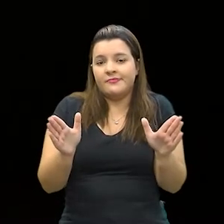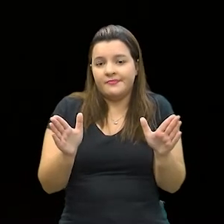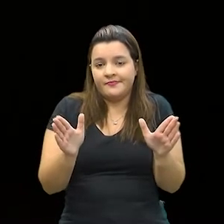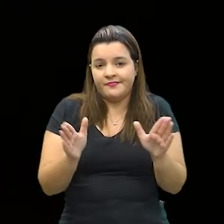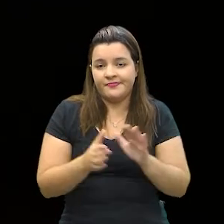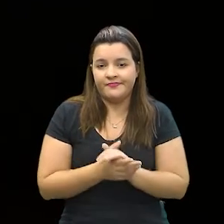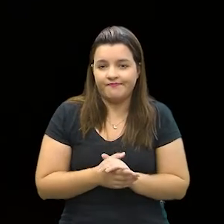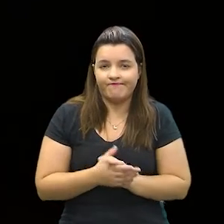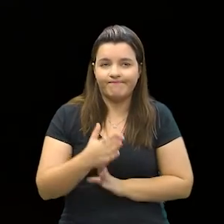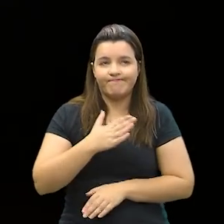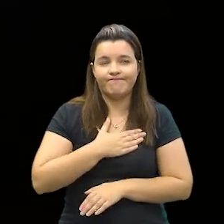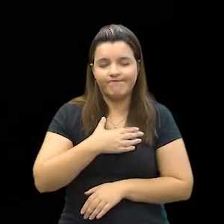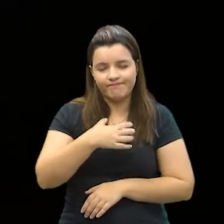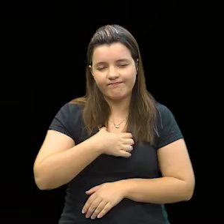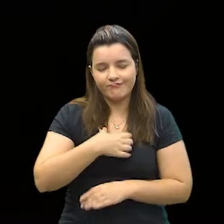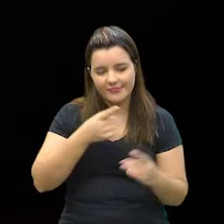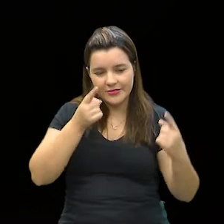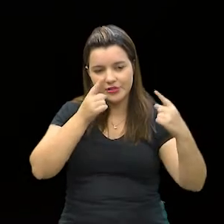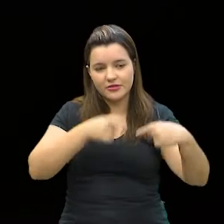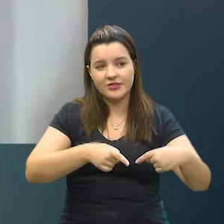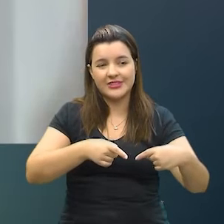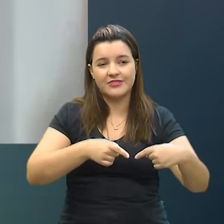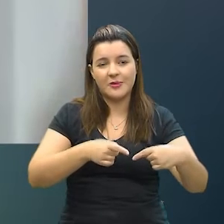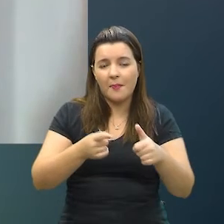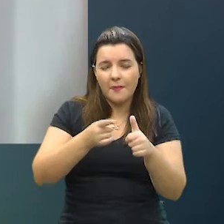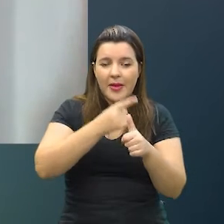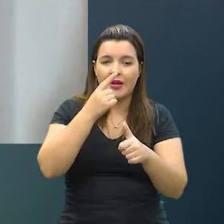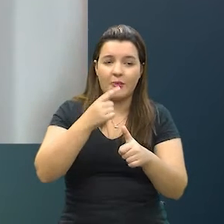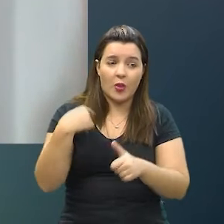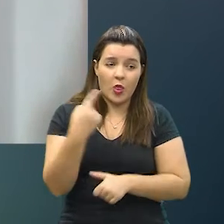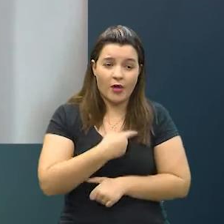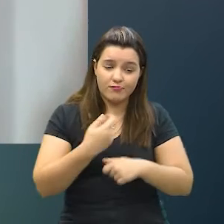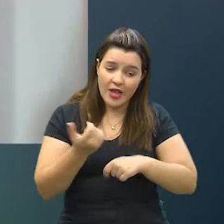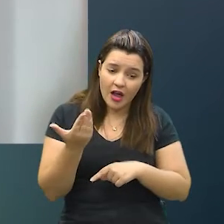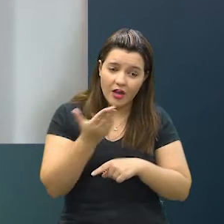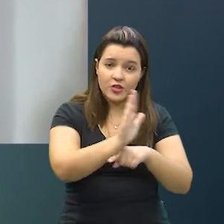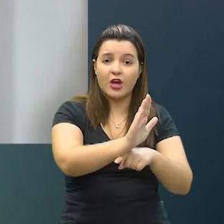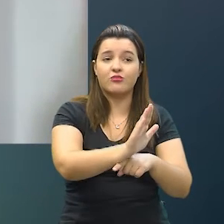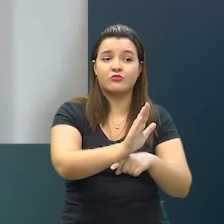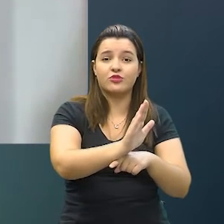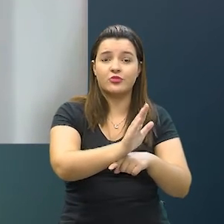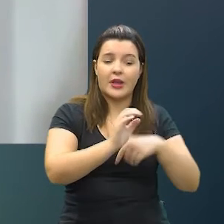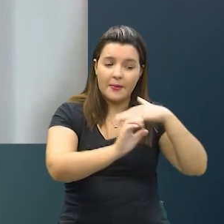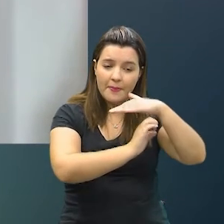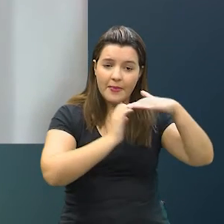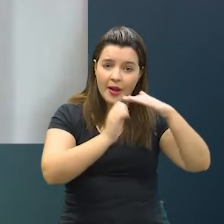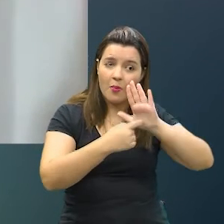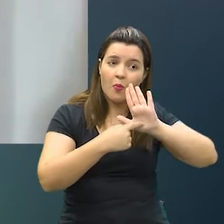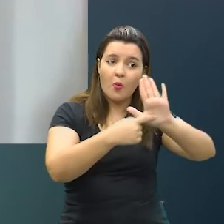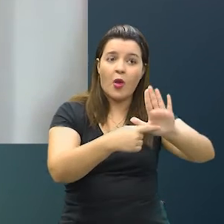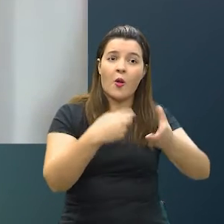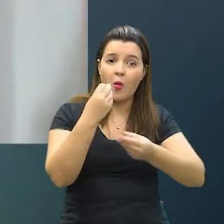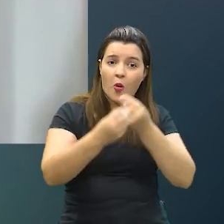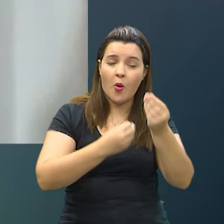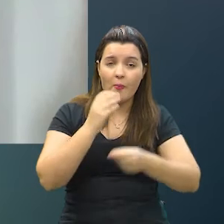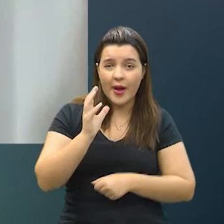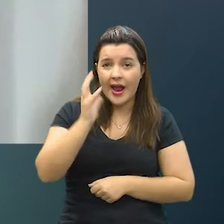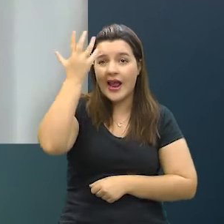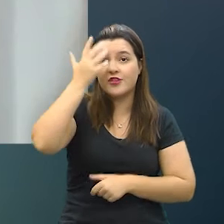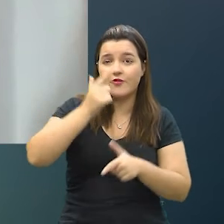Então, o nosso primeiro desafio foi justamente assim, acolher esses empreendedores e mostrar para eles que